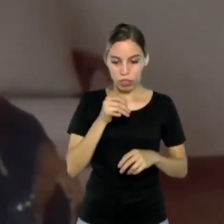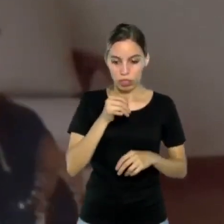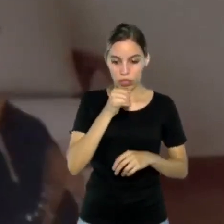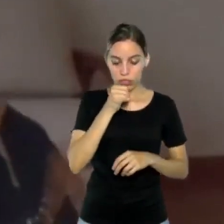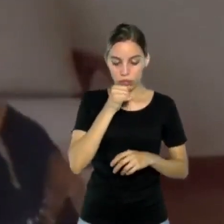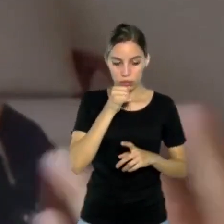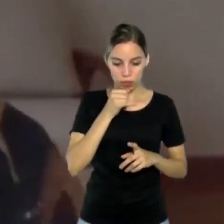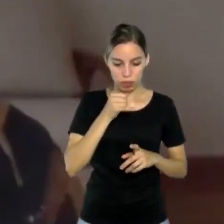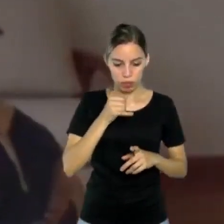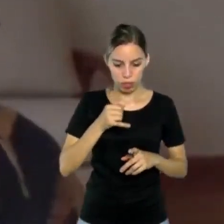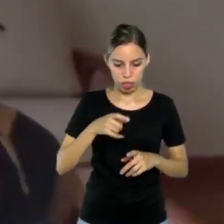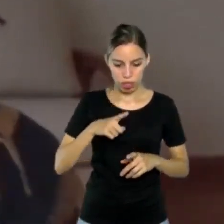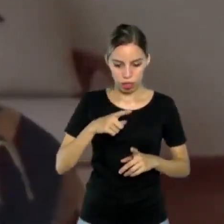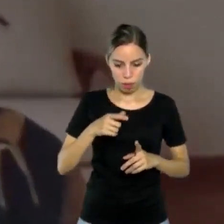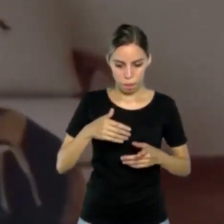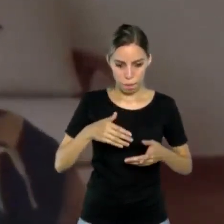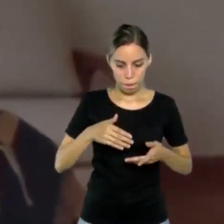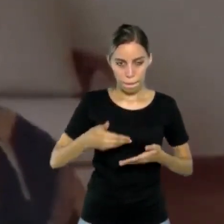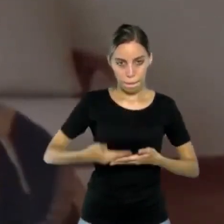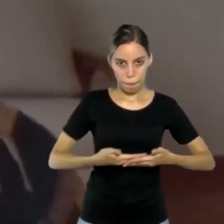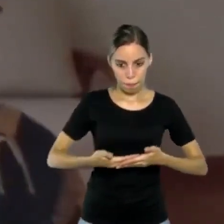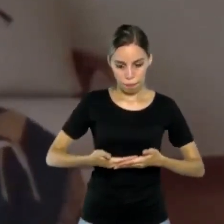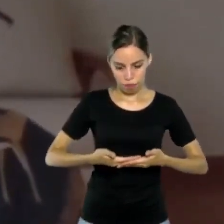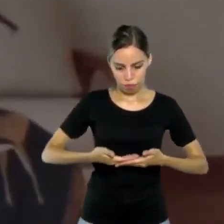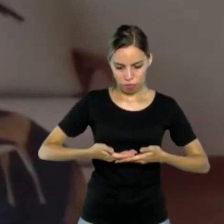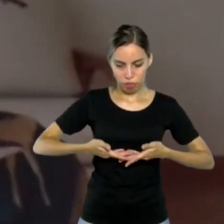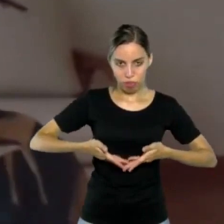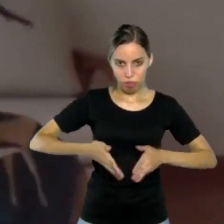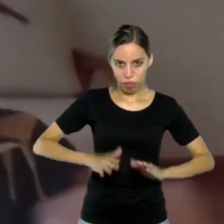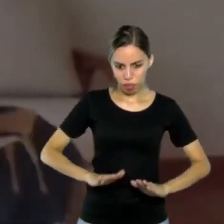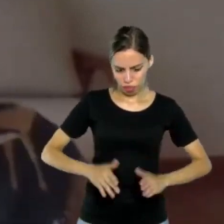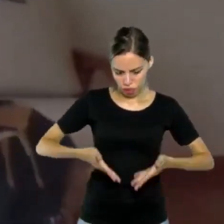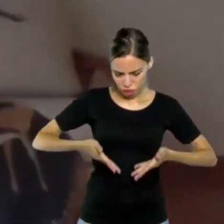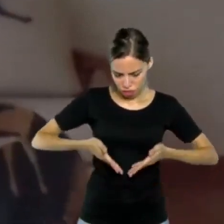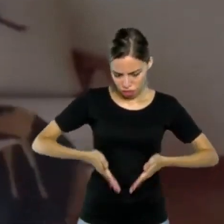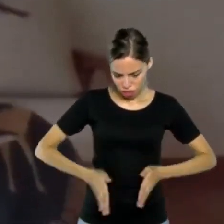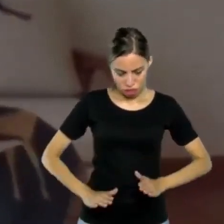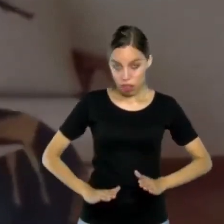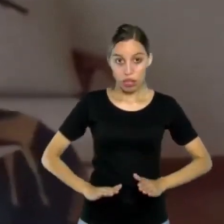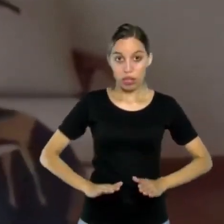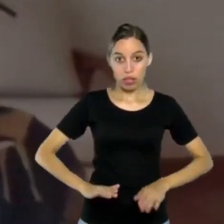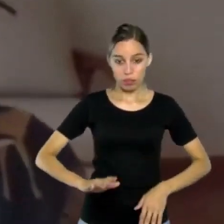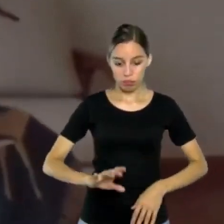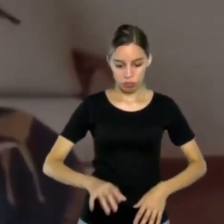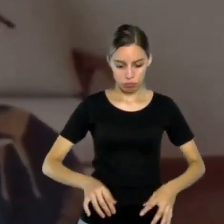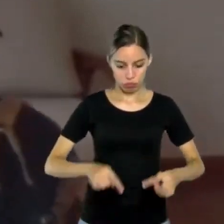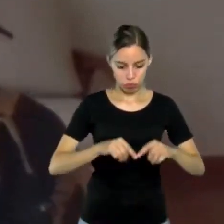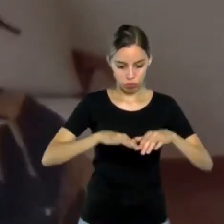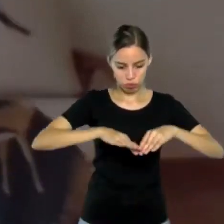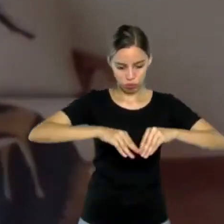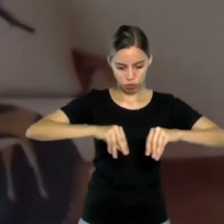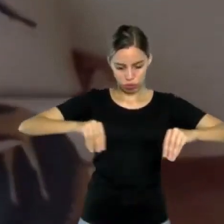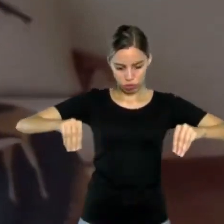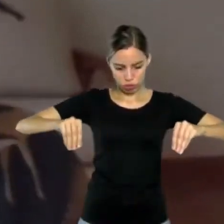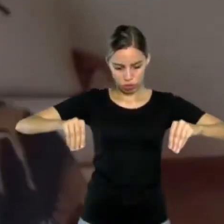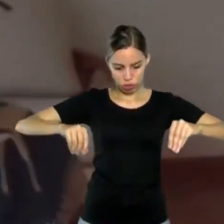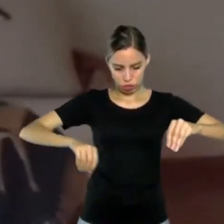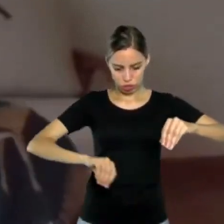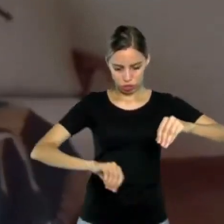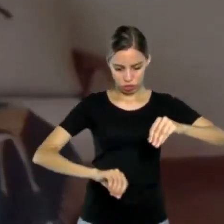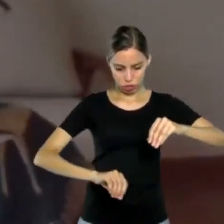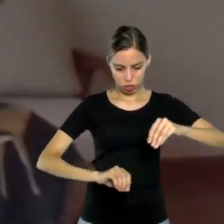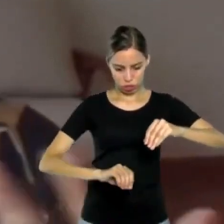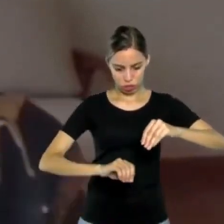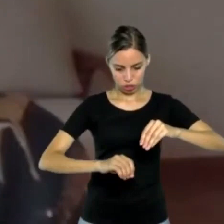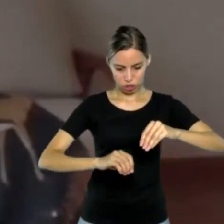da terra, né, a partir de uma notícia de jornal, um nascimento que vem de dentro de um bebê de dentro da terra.